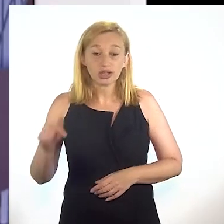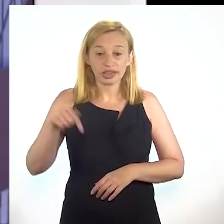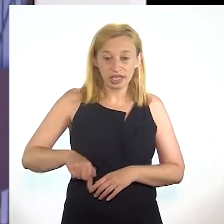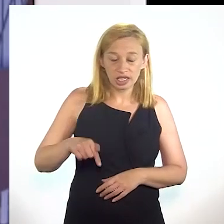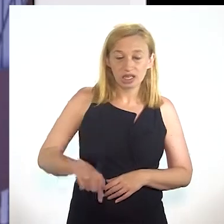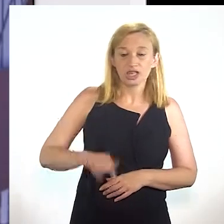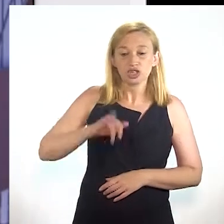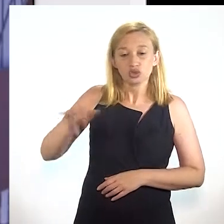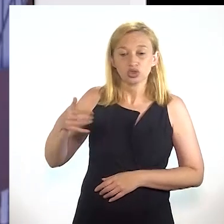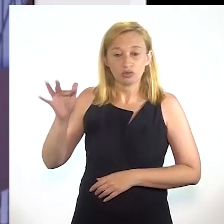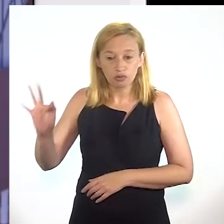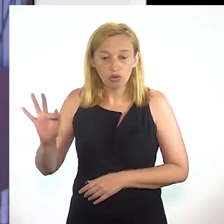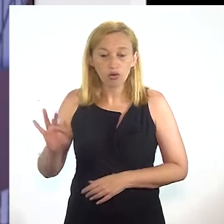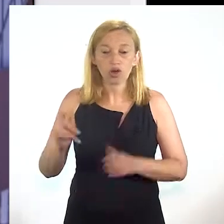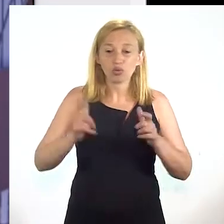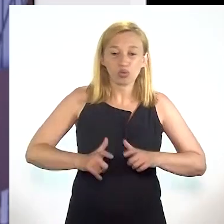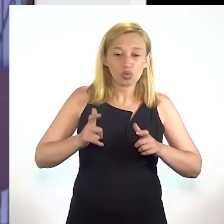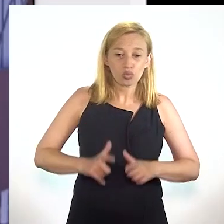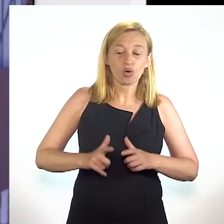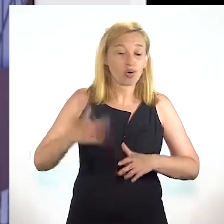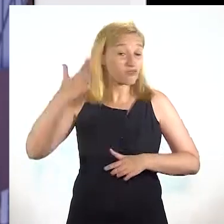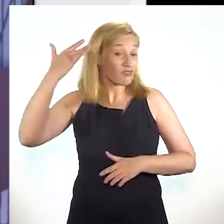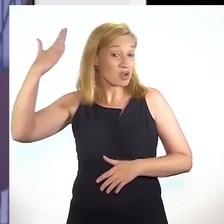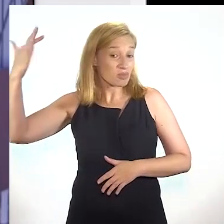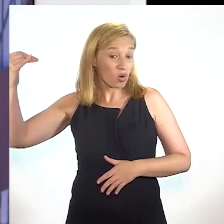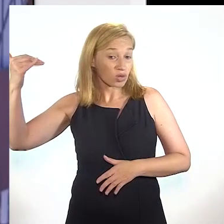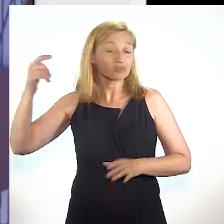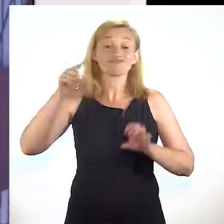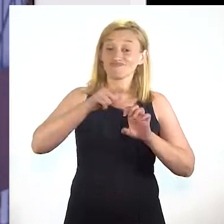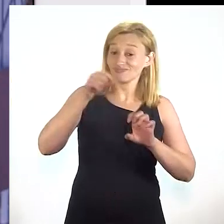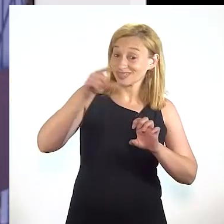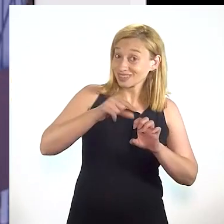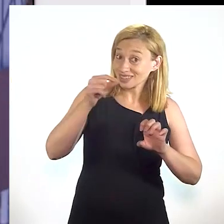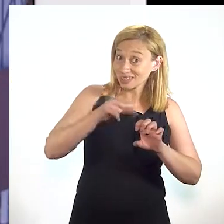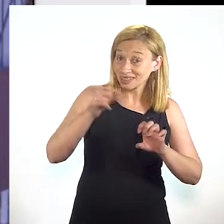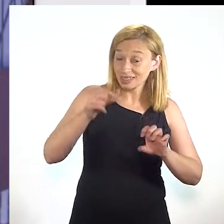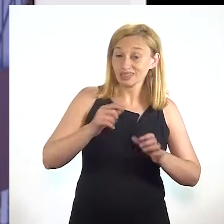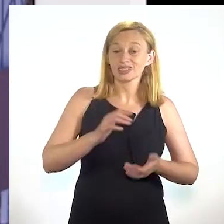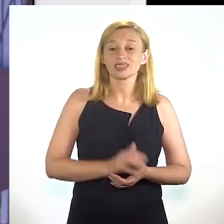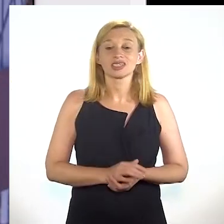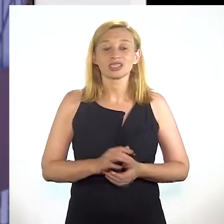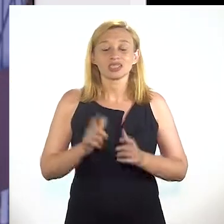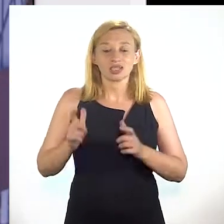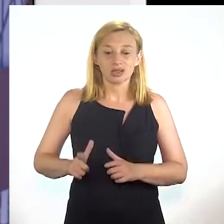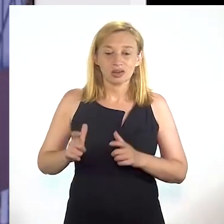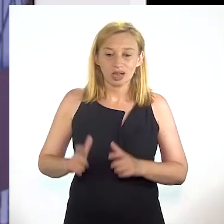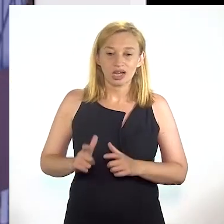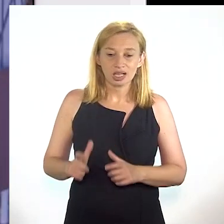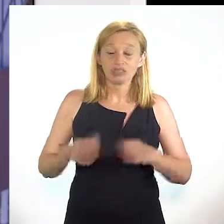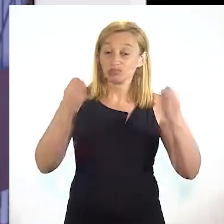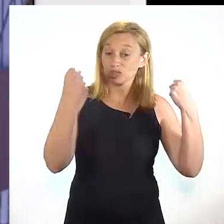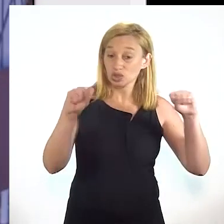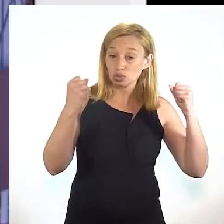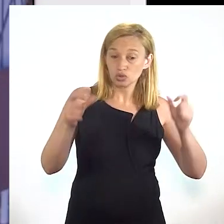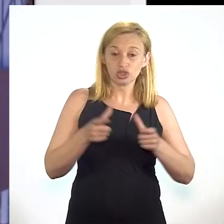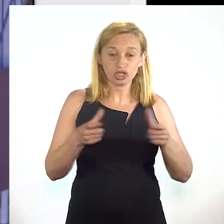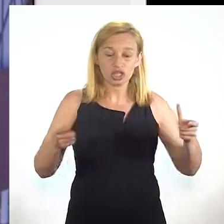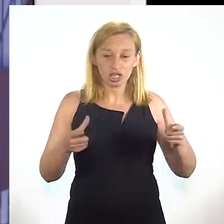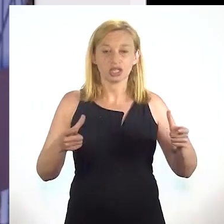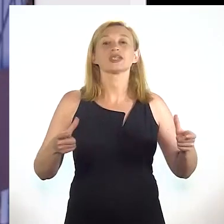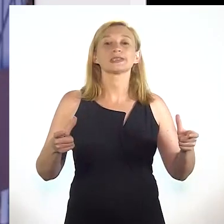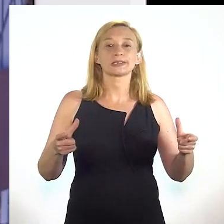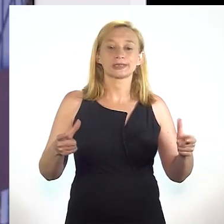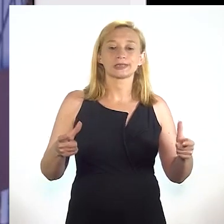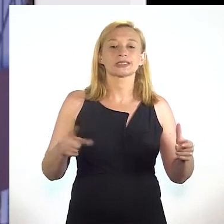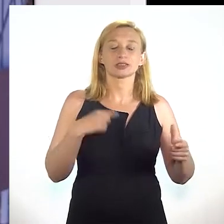Norte, aqui de Juiz de Fora, ela é essa região super populosa, é uma região empreendedora, é uma região onde estão localizadas as indústrias da